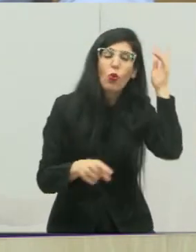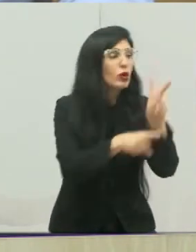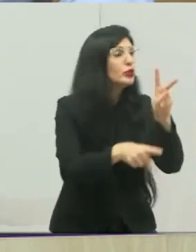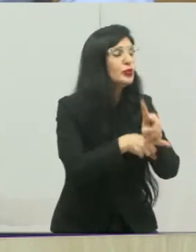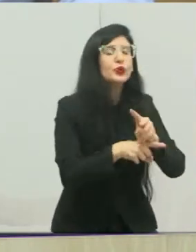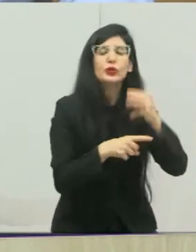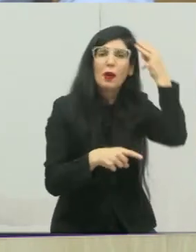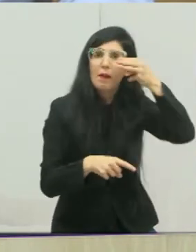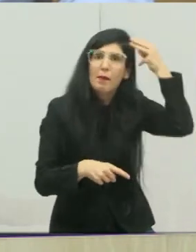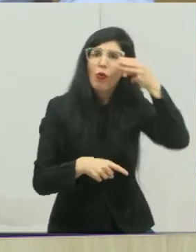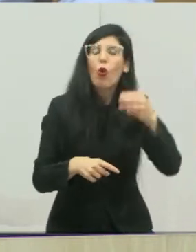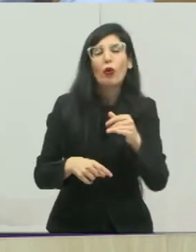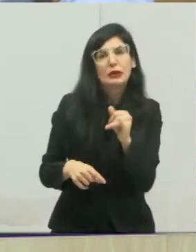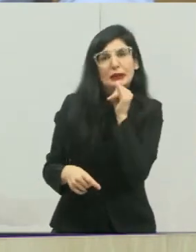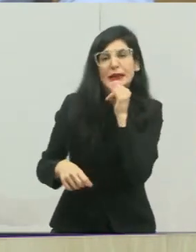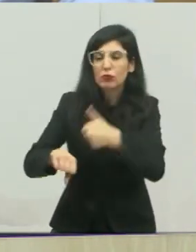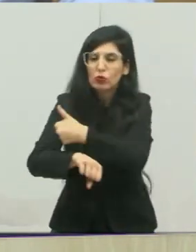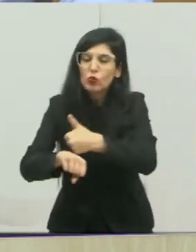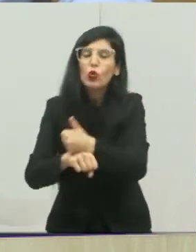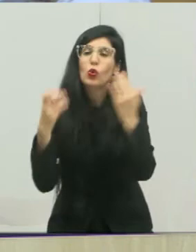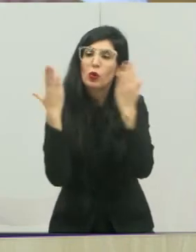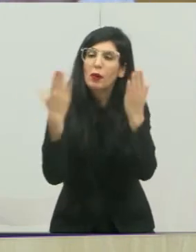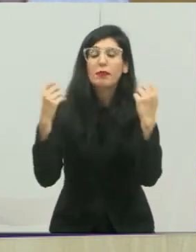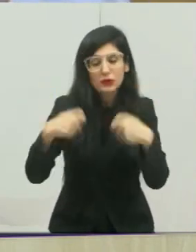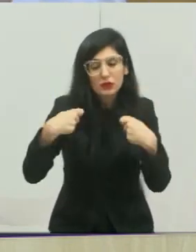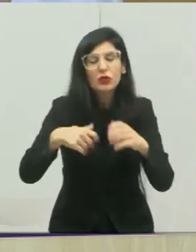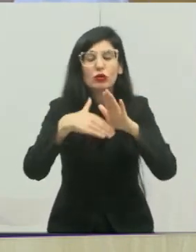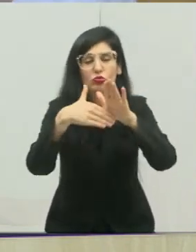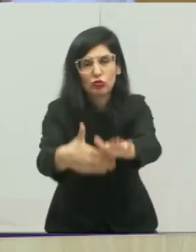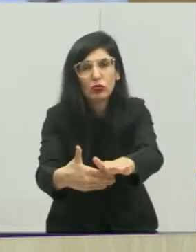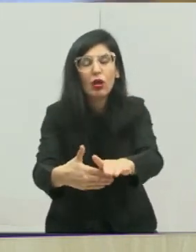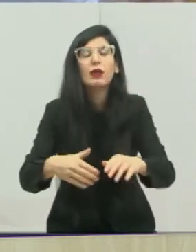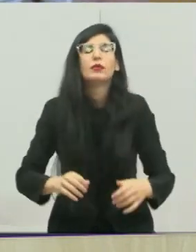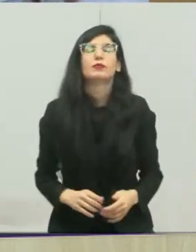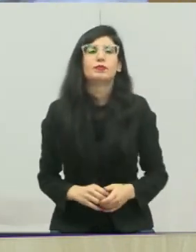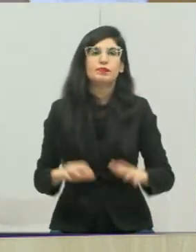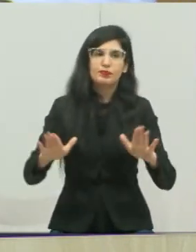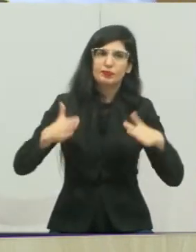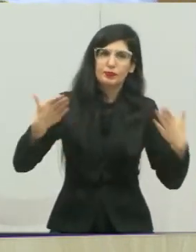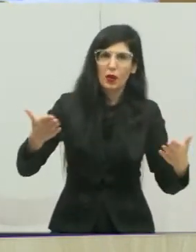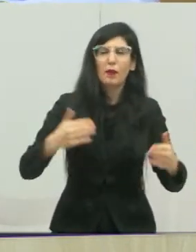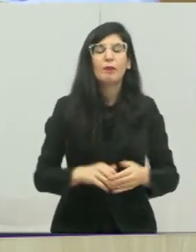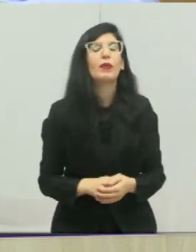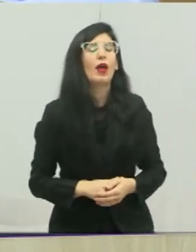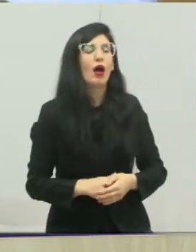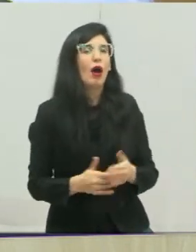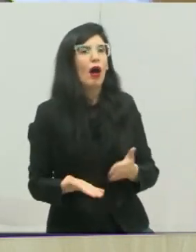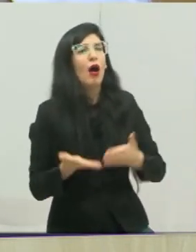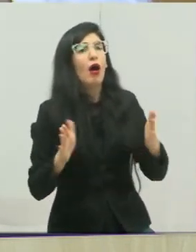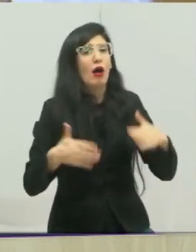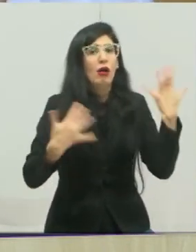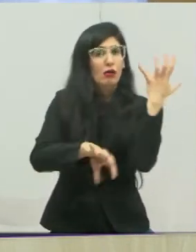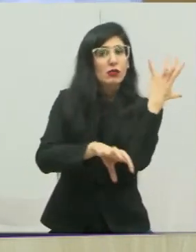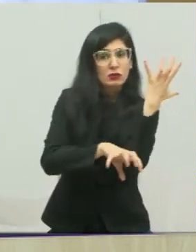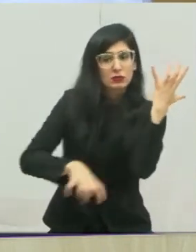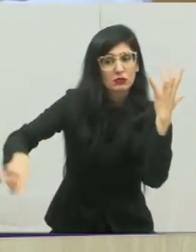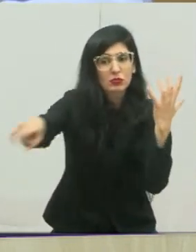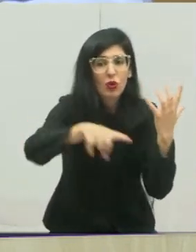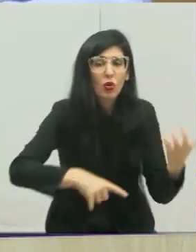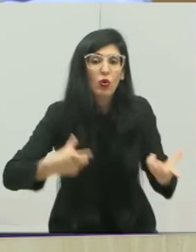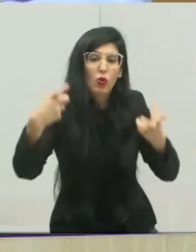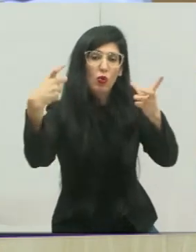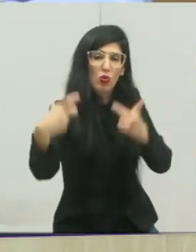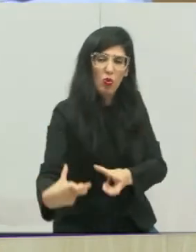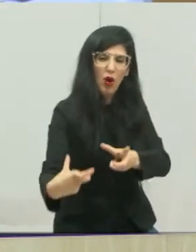Segundo, há existência de procedimento administrativo autônomo para a expedição de autorização, de supressão de vegetação eventual e de